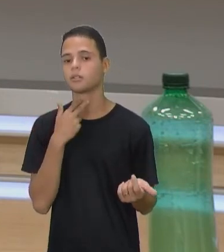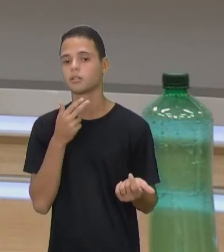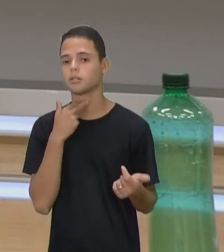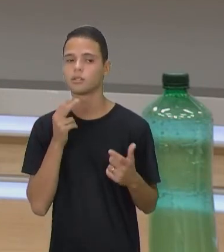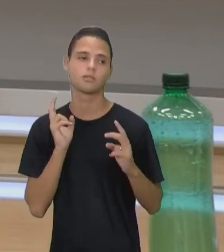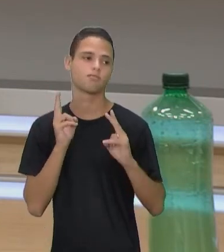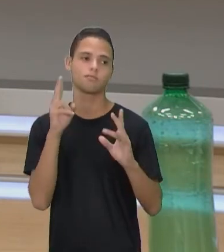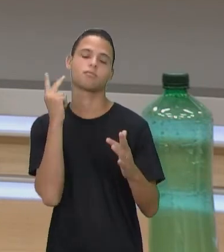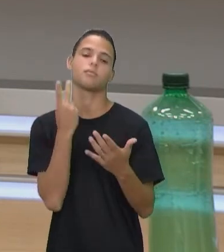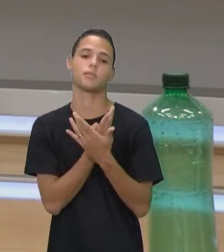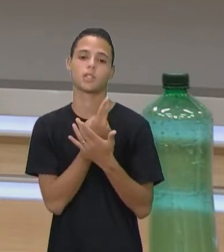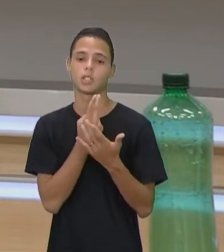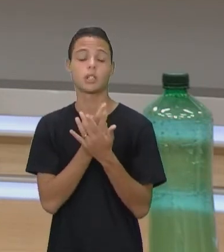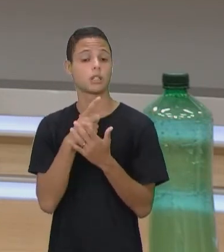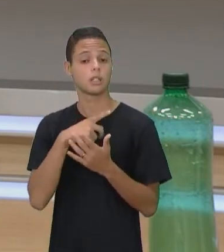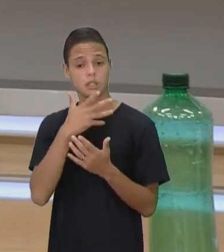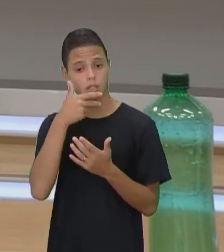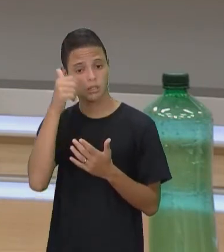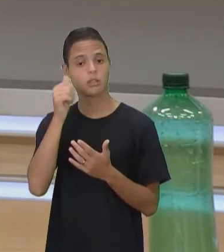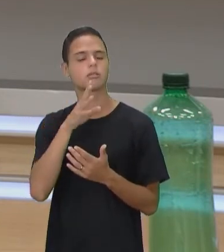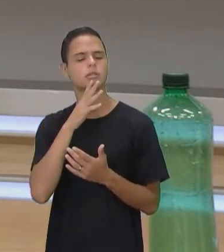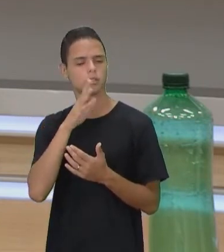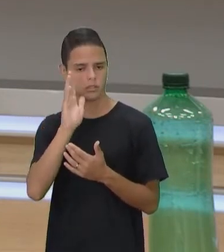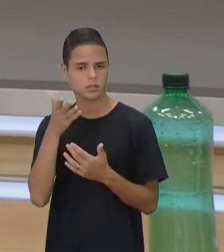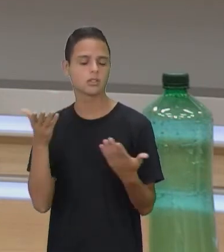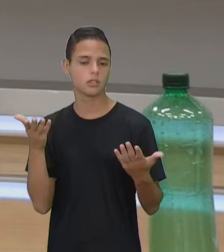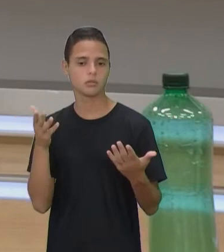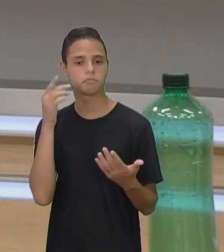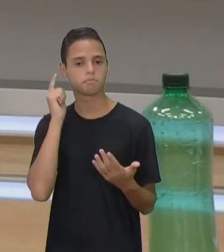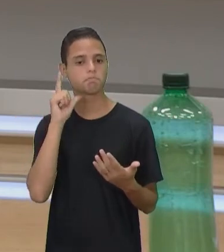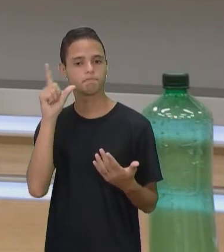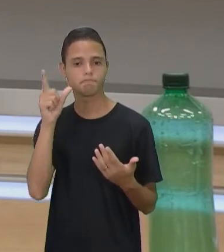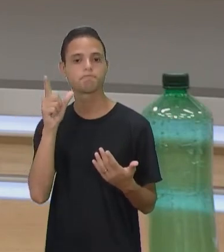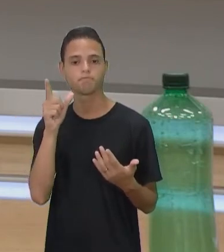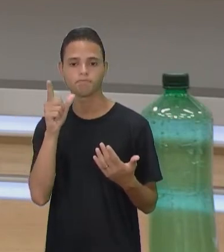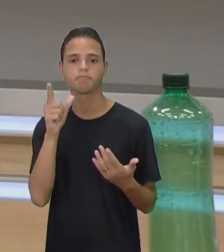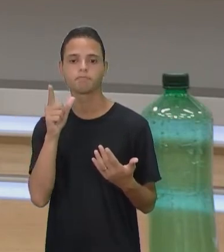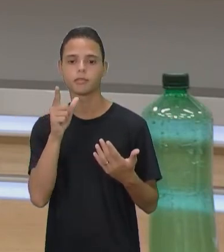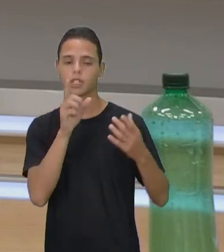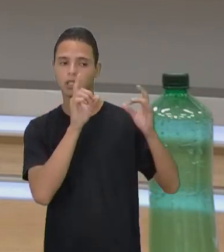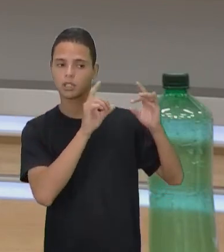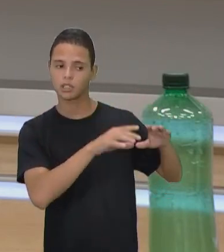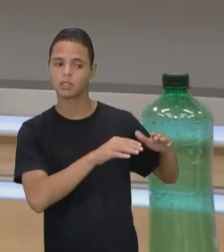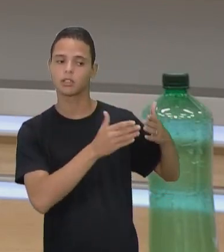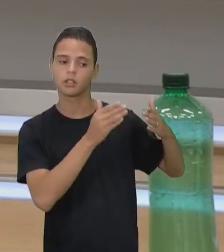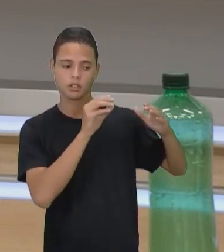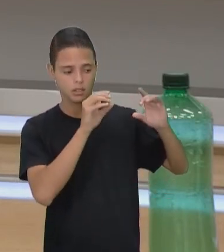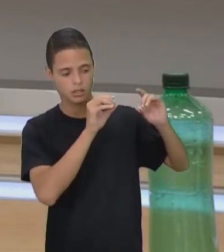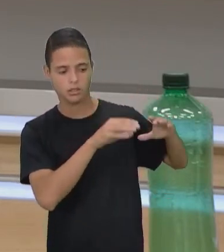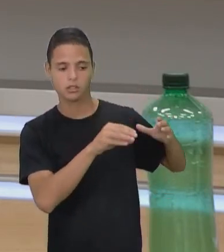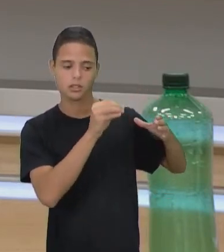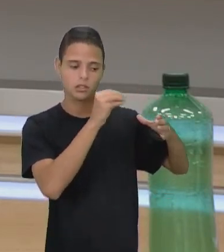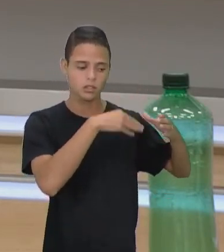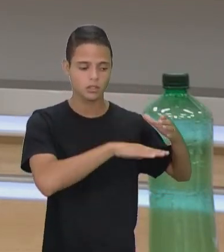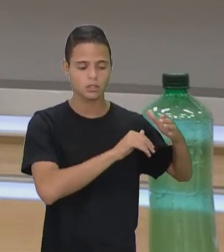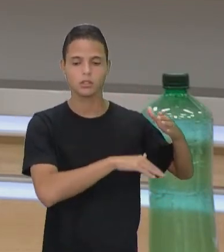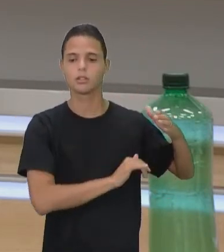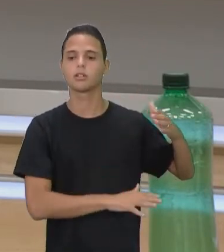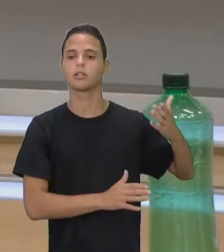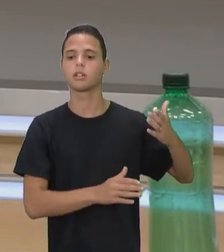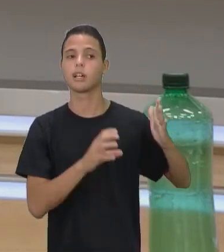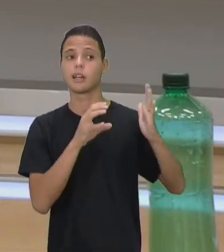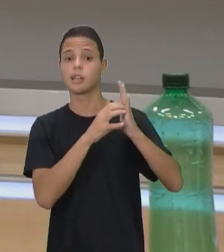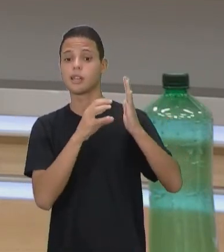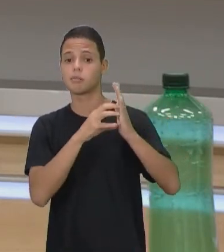forma melhor, que a gente já conhece e já consegue coletar, despejar o nosso lixo sem ter um